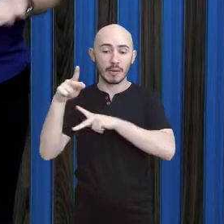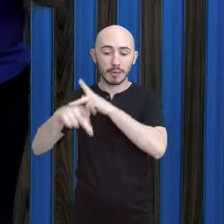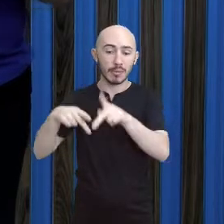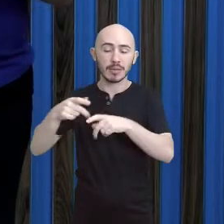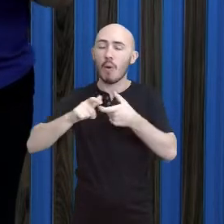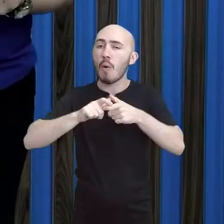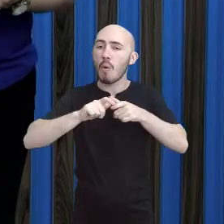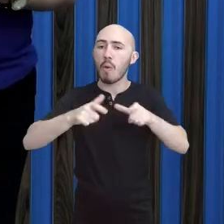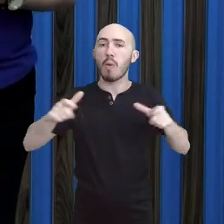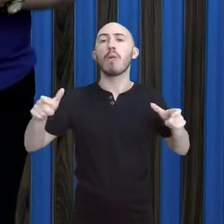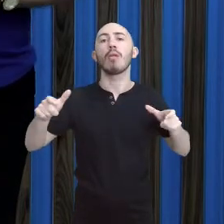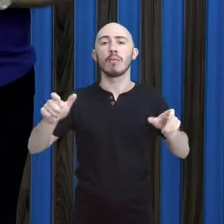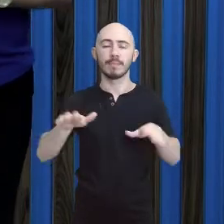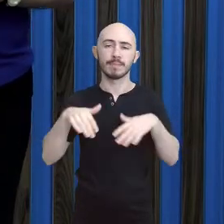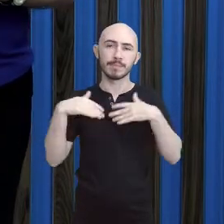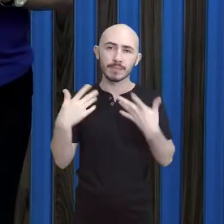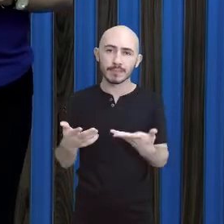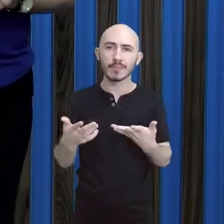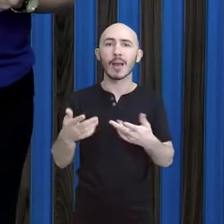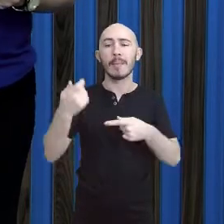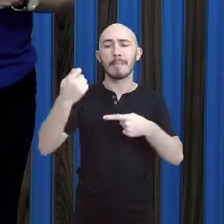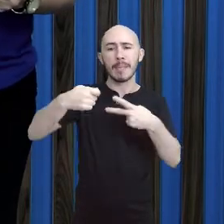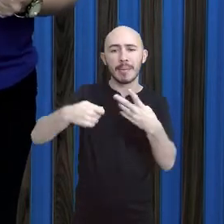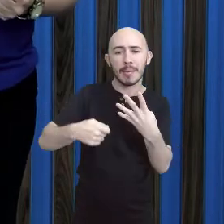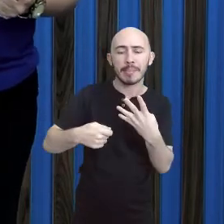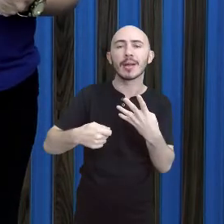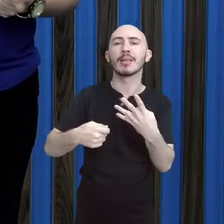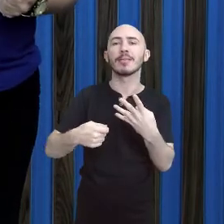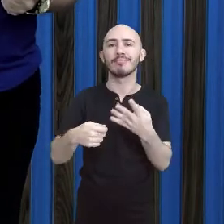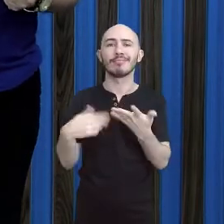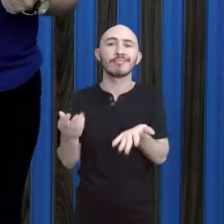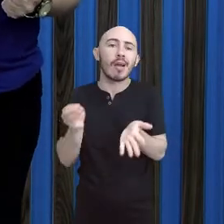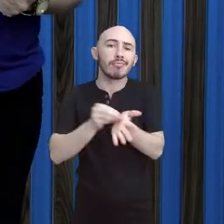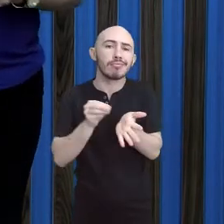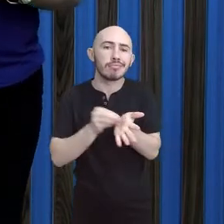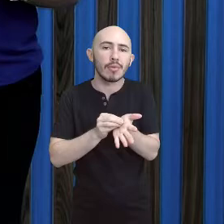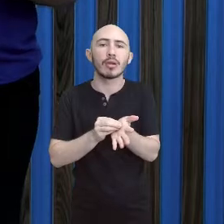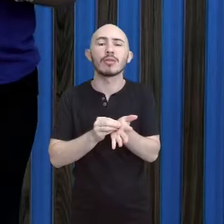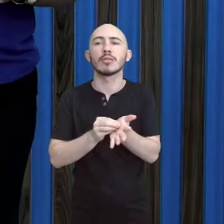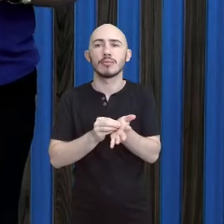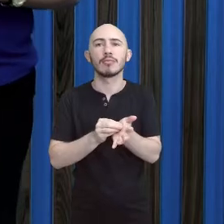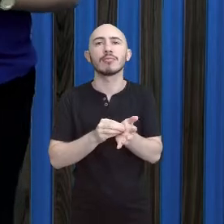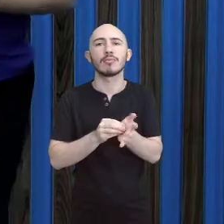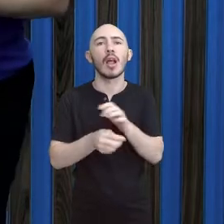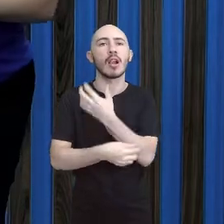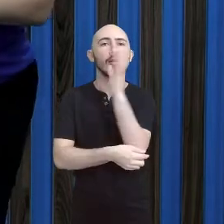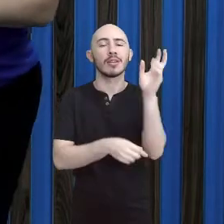então a demanda por aqueles recursos só faz aumentar.